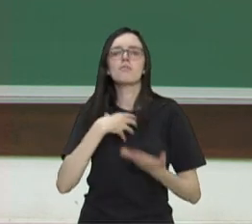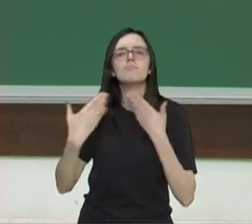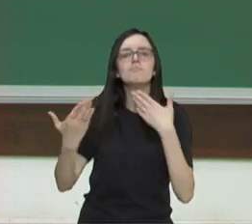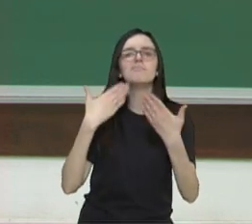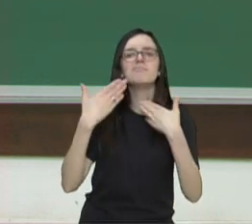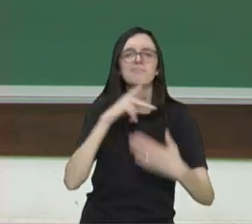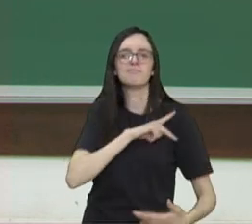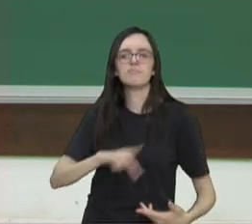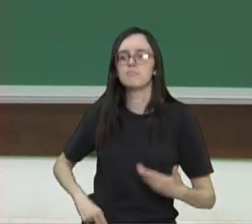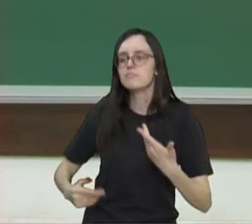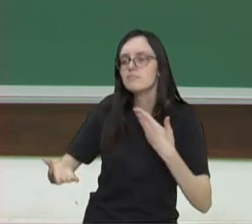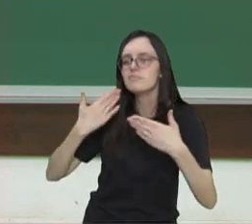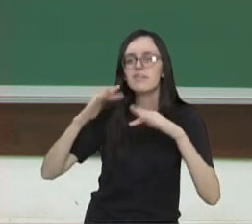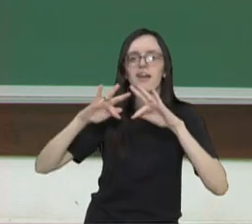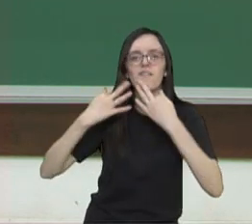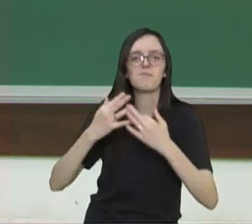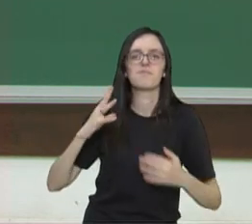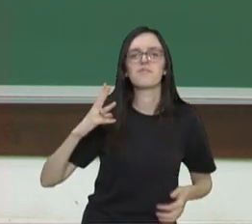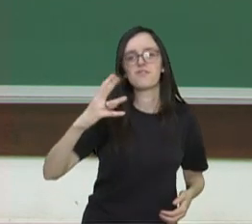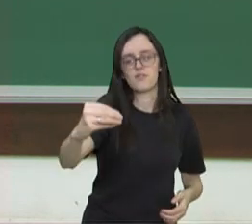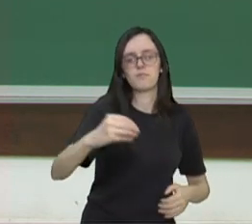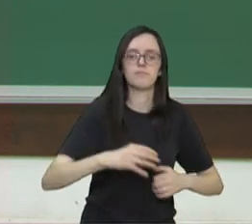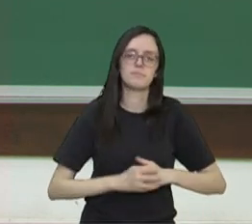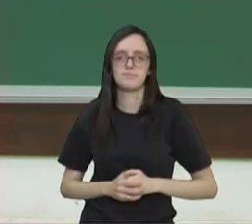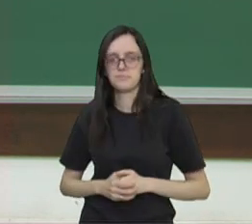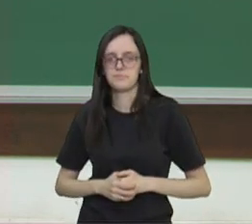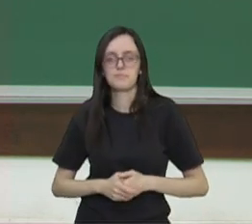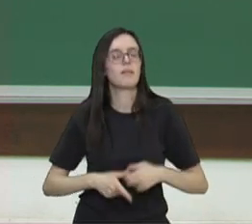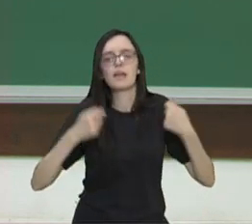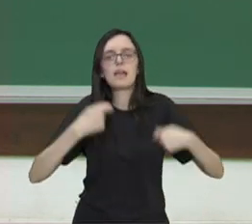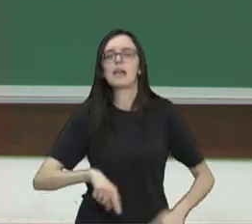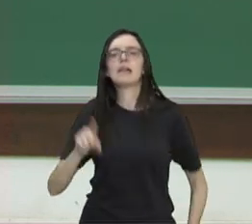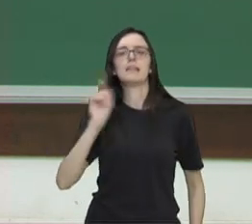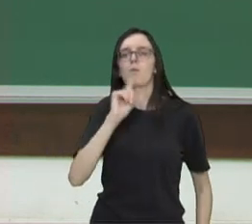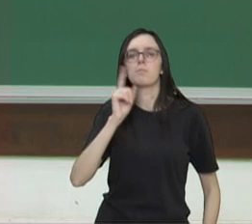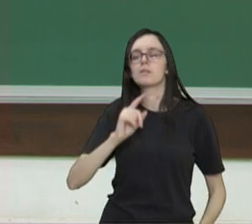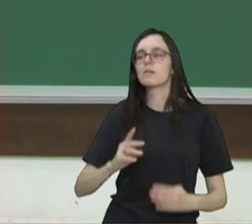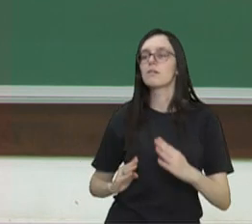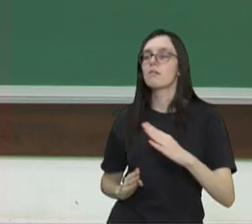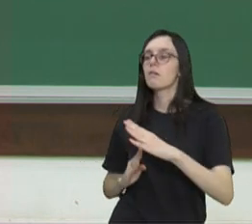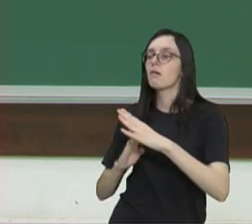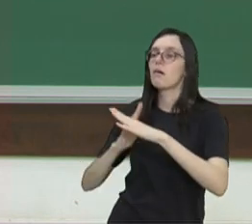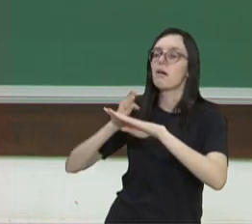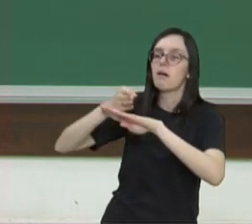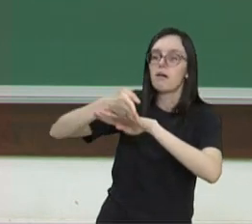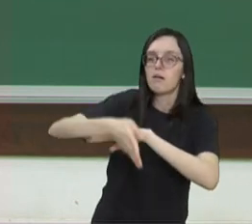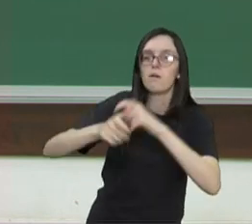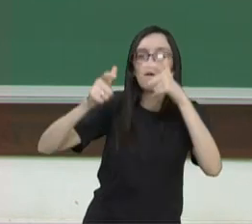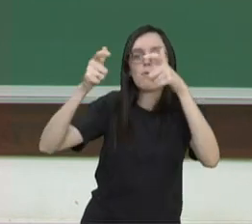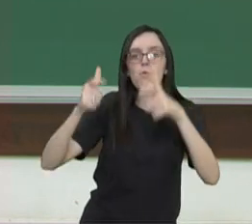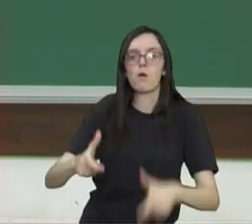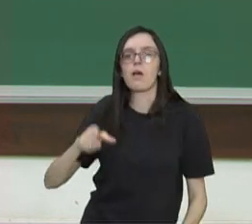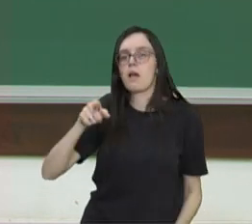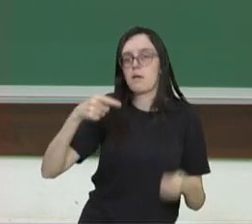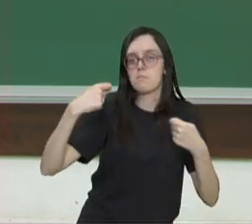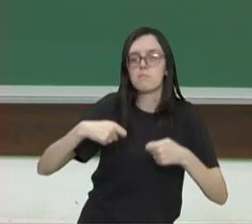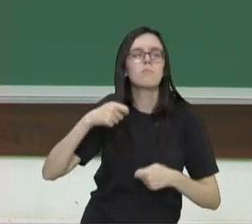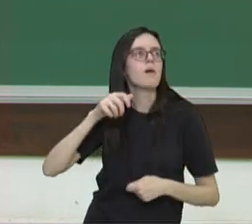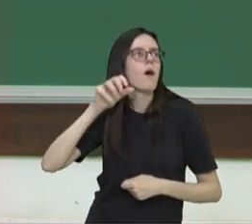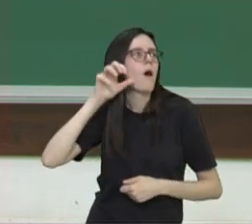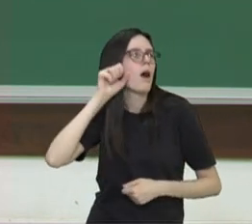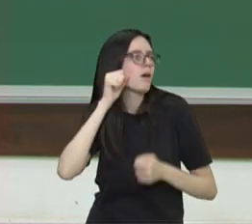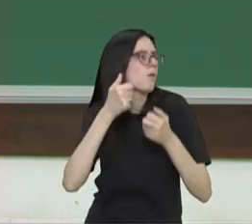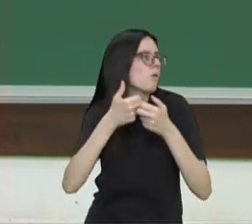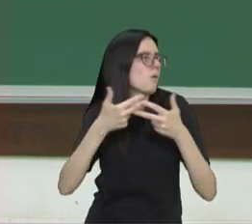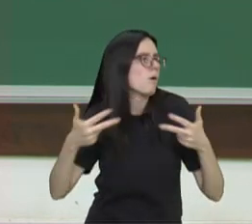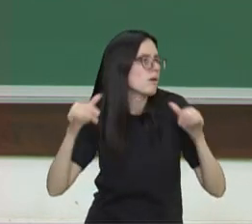casa ouvindo o presidente falar seguidamente. Não precisava mais ir até o local onde ele estava para ouvir o pronunciamento,